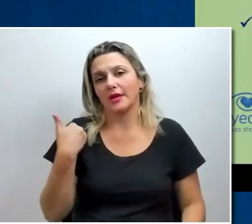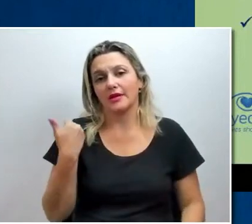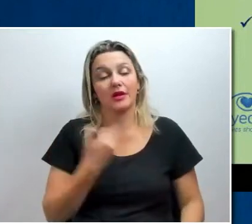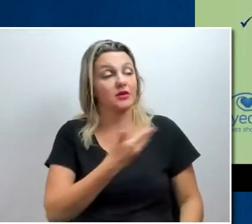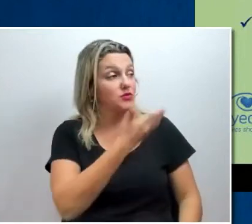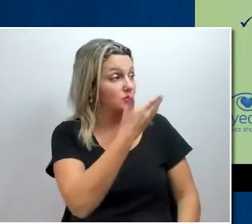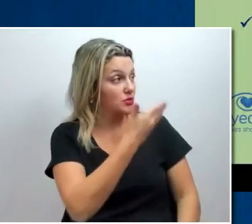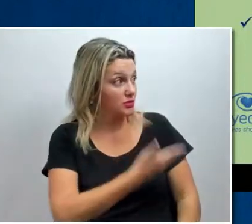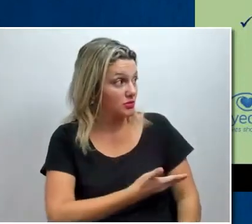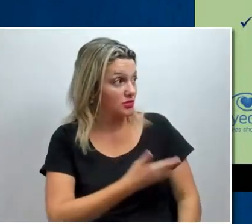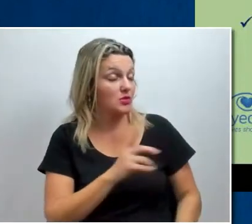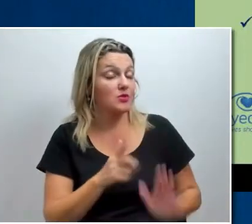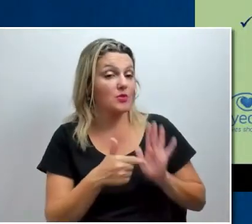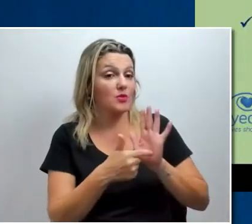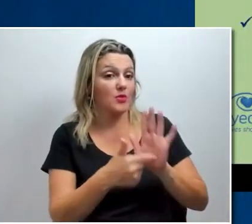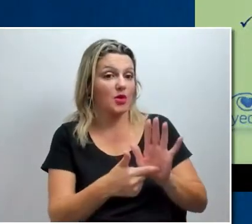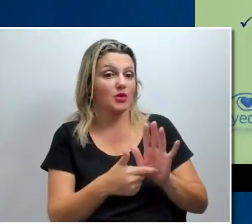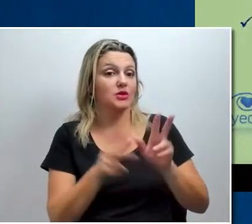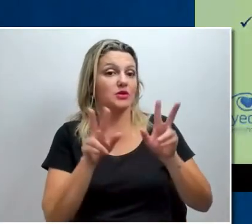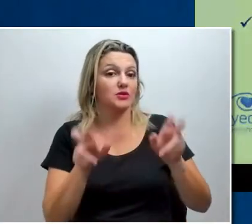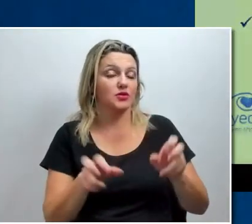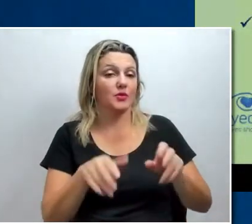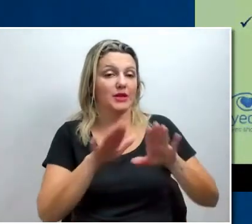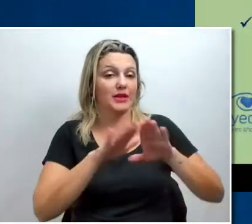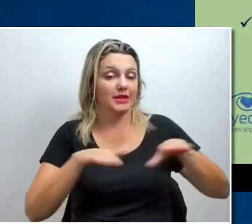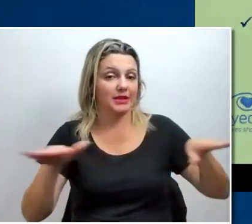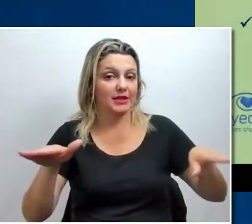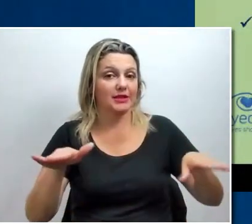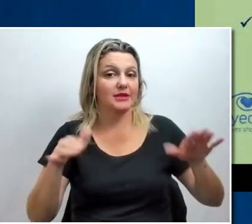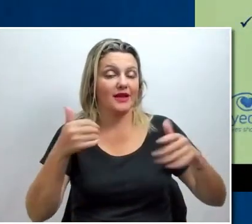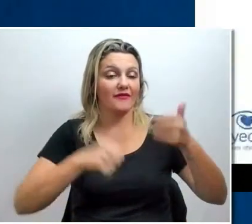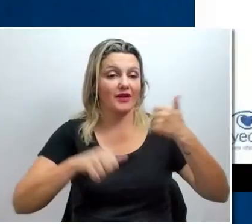referir a essa criança para avaliação por especialista.